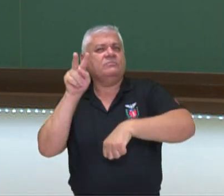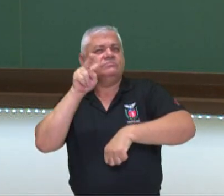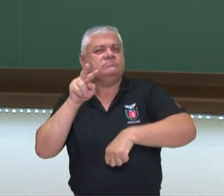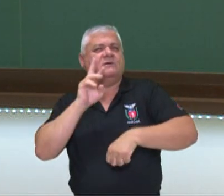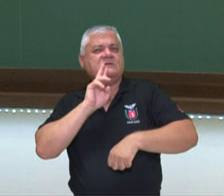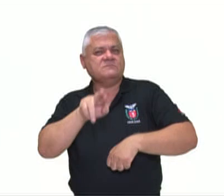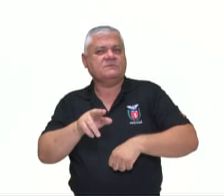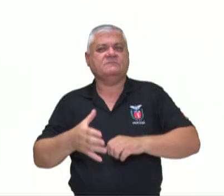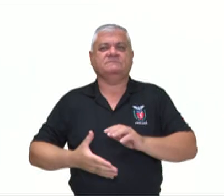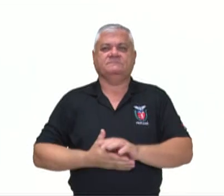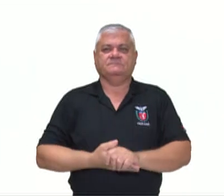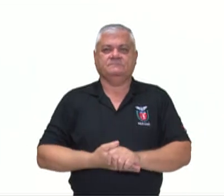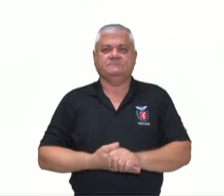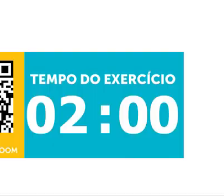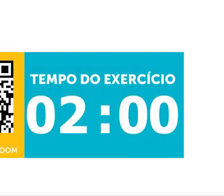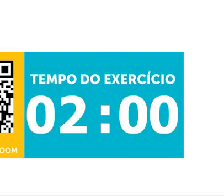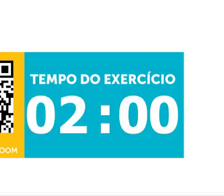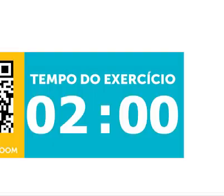já volta.